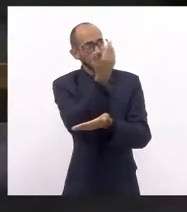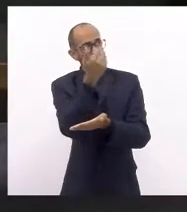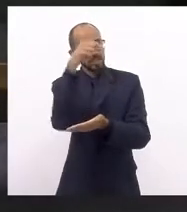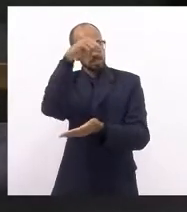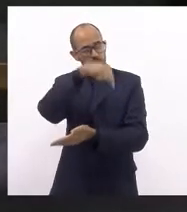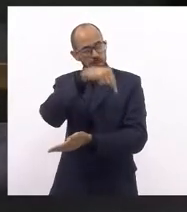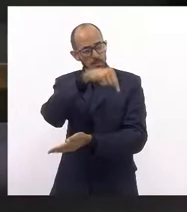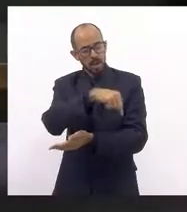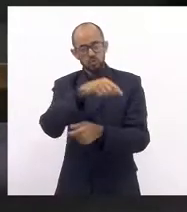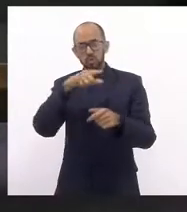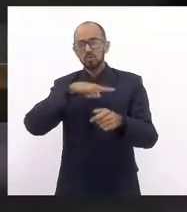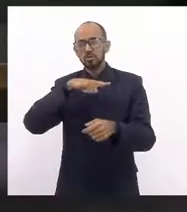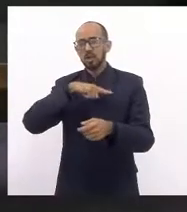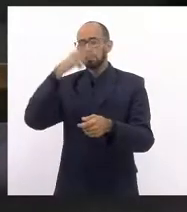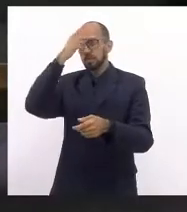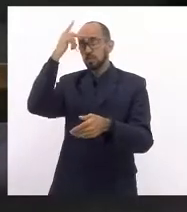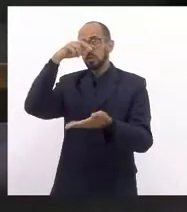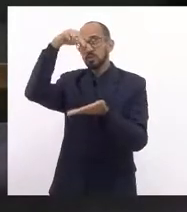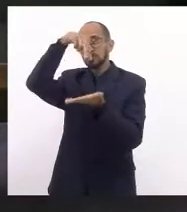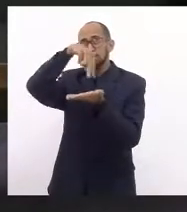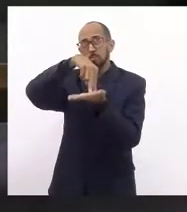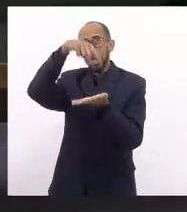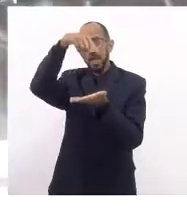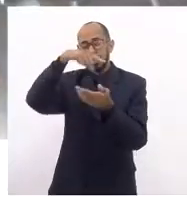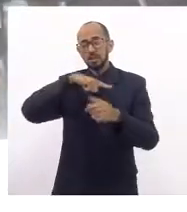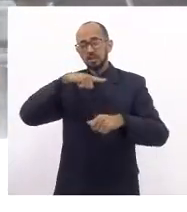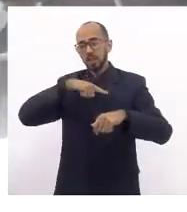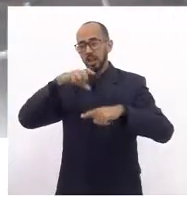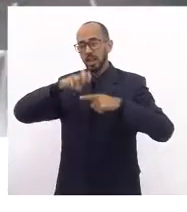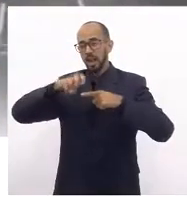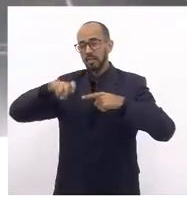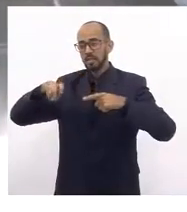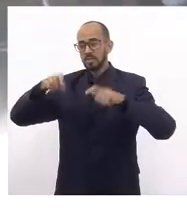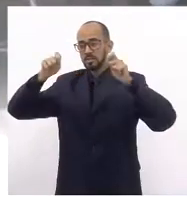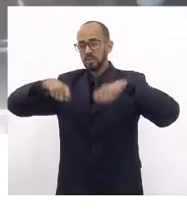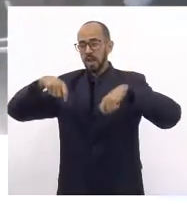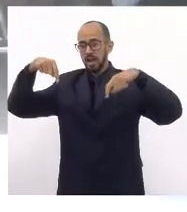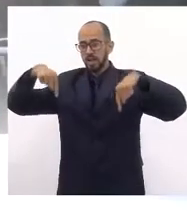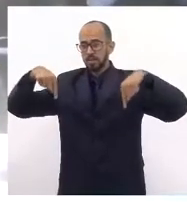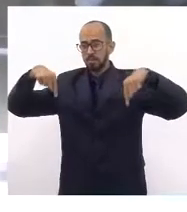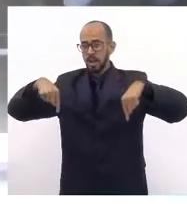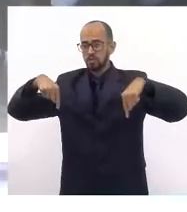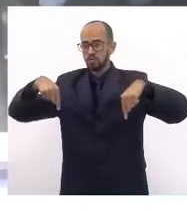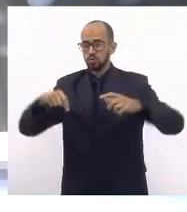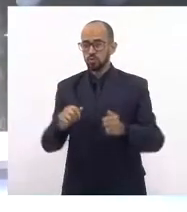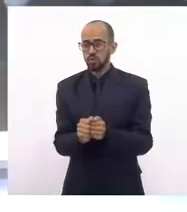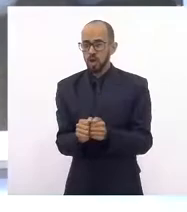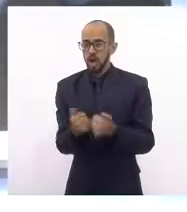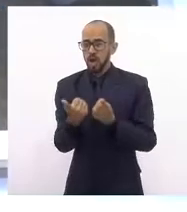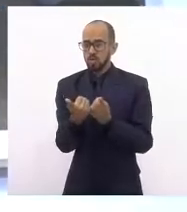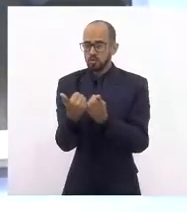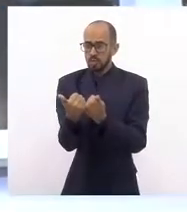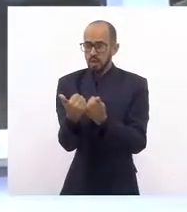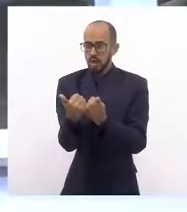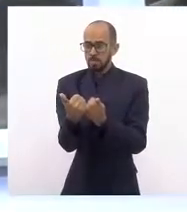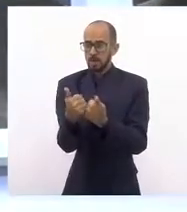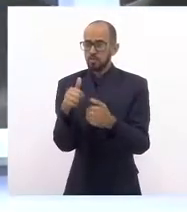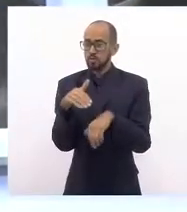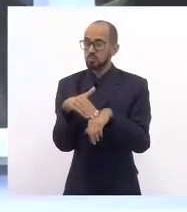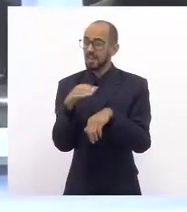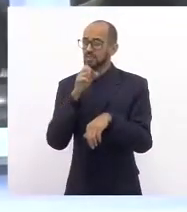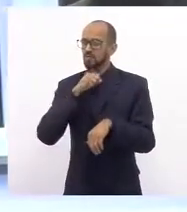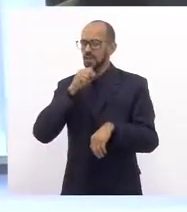estou vendo pessoas em pé lá em cima, e nós ainda temos alguns lugares vagos aqui. E aí auxiliar para que os mais